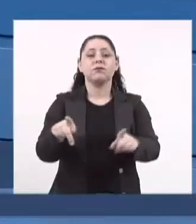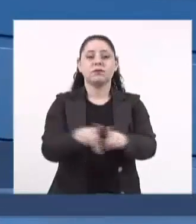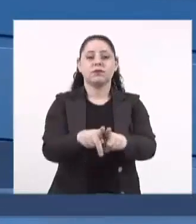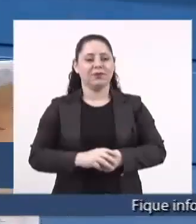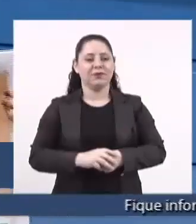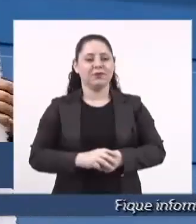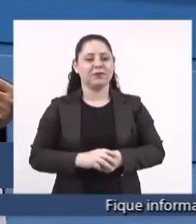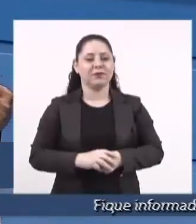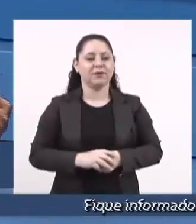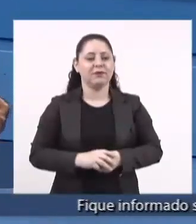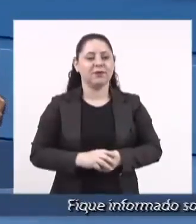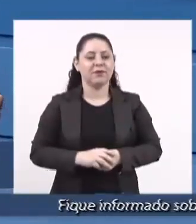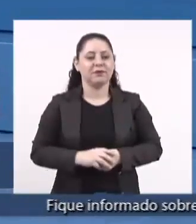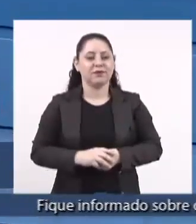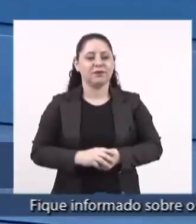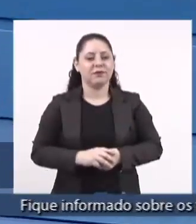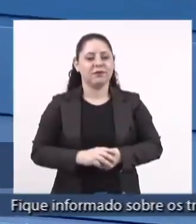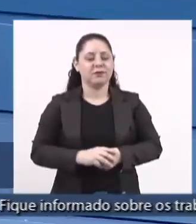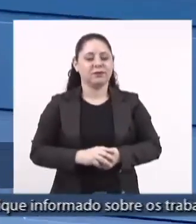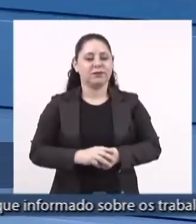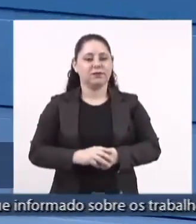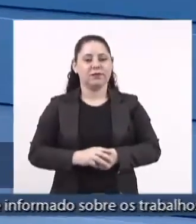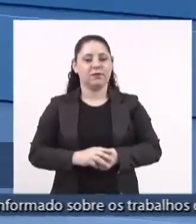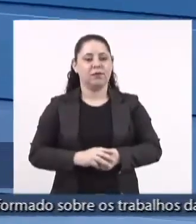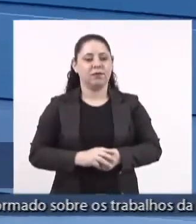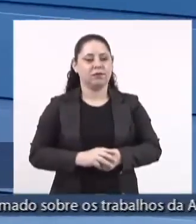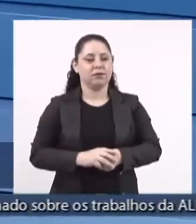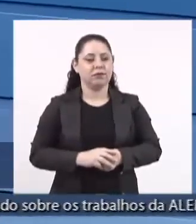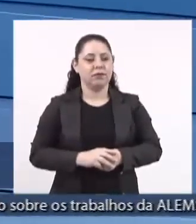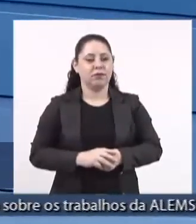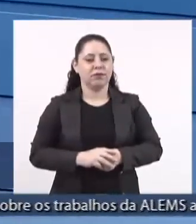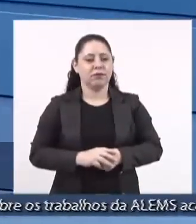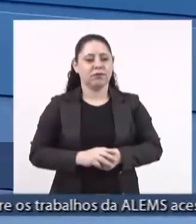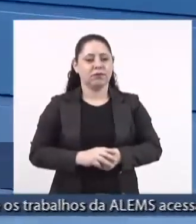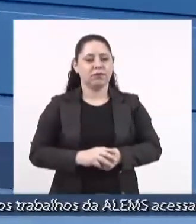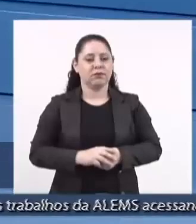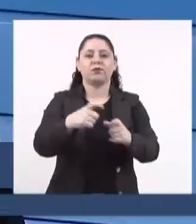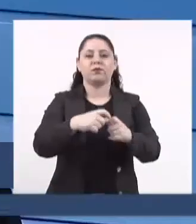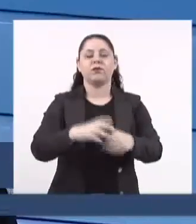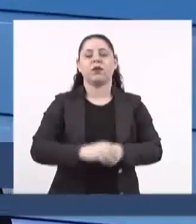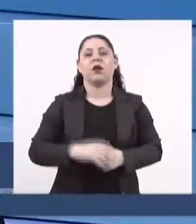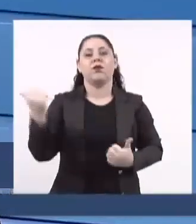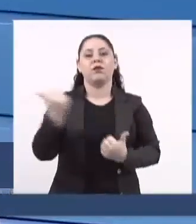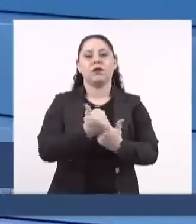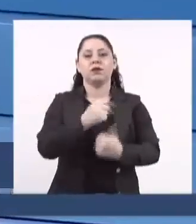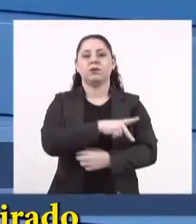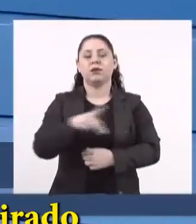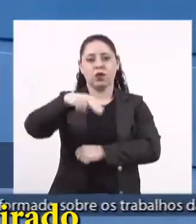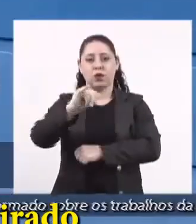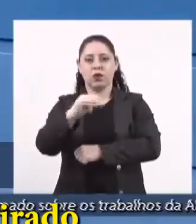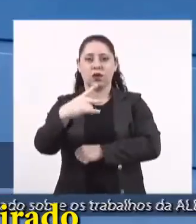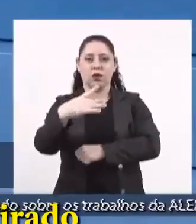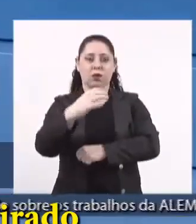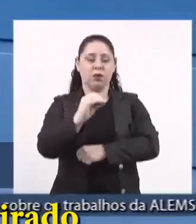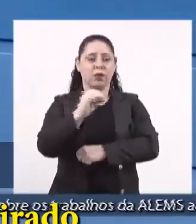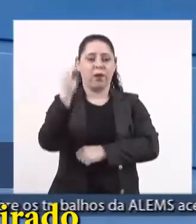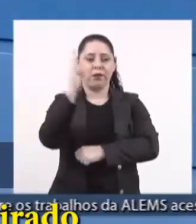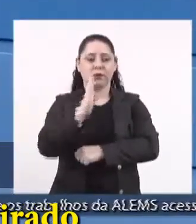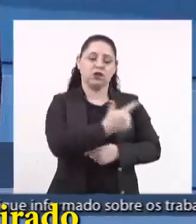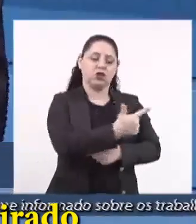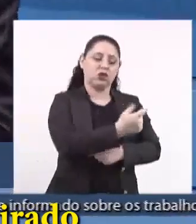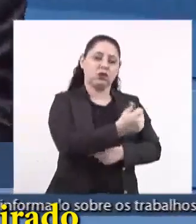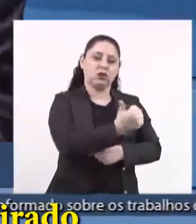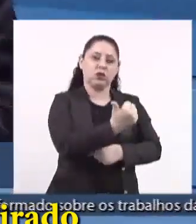Marinho foi homenageada pelo Deputado Zeca do PT o ex-presidente doutor Marcos Paulo